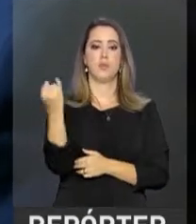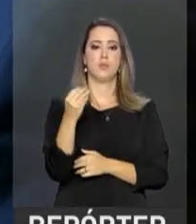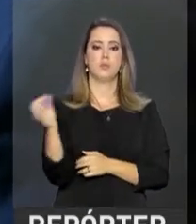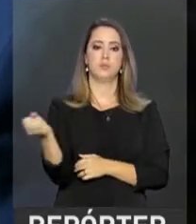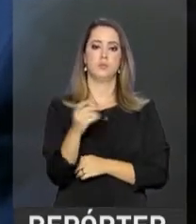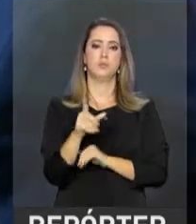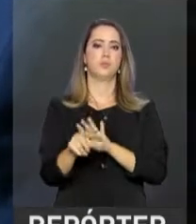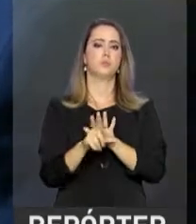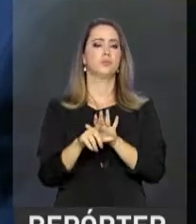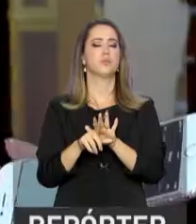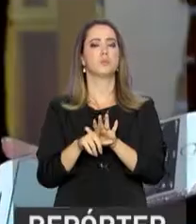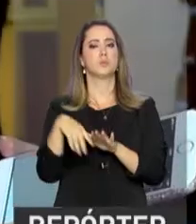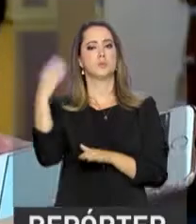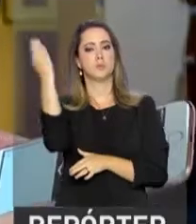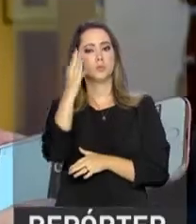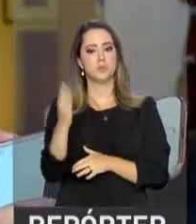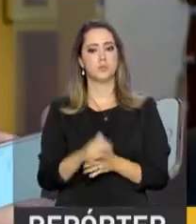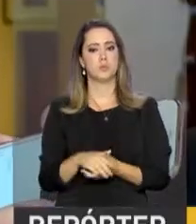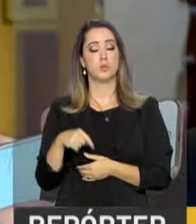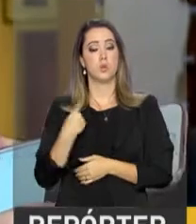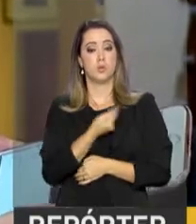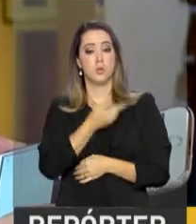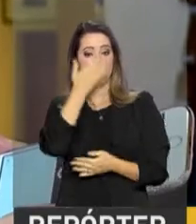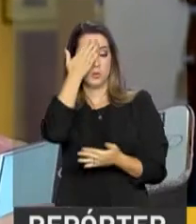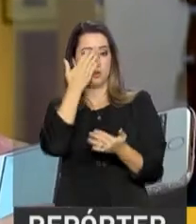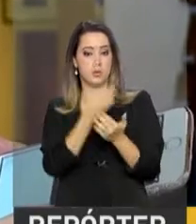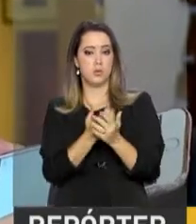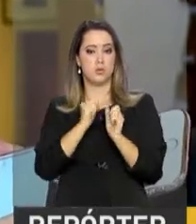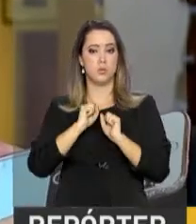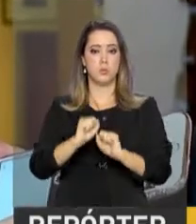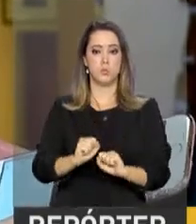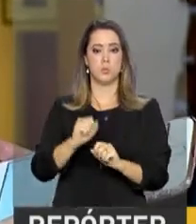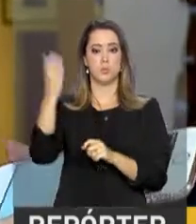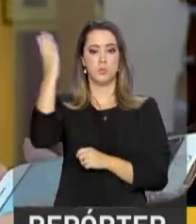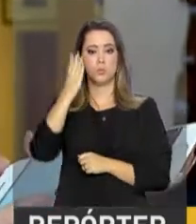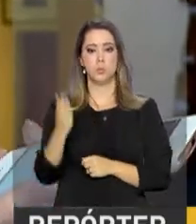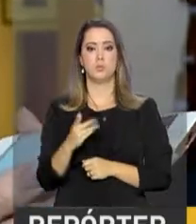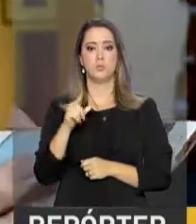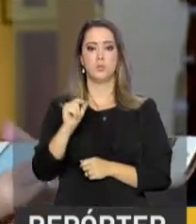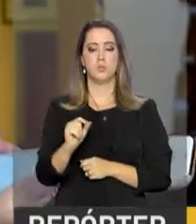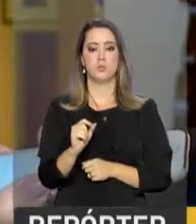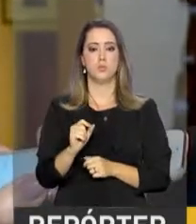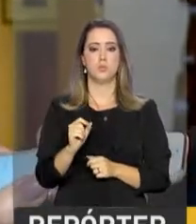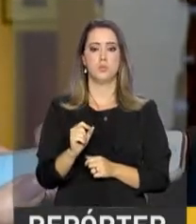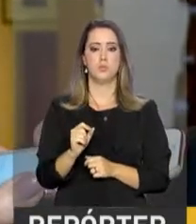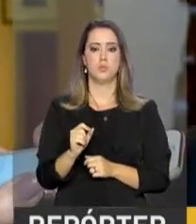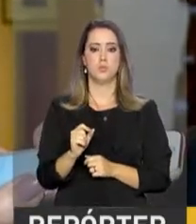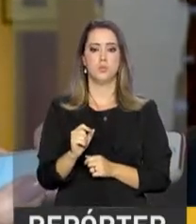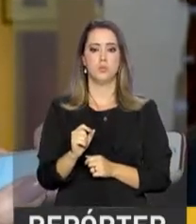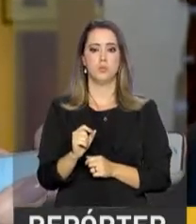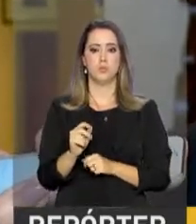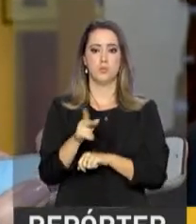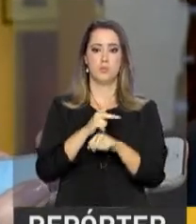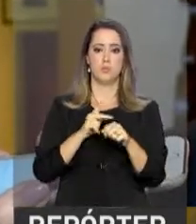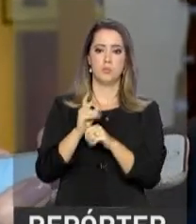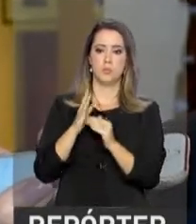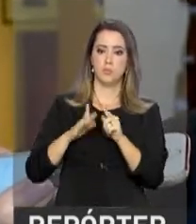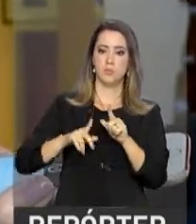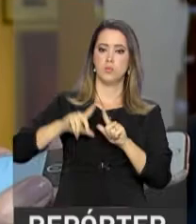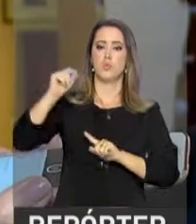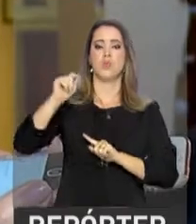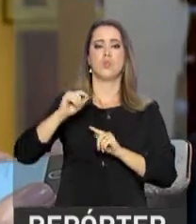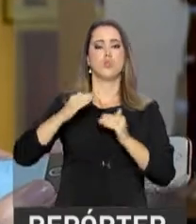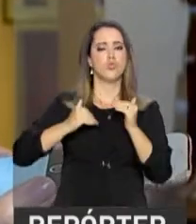modernização do país estamos confiantes na capacidade do brasil o brasil como país de ultrapassar essas